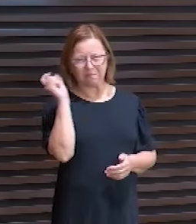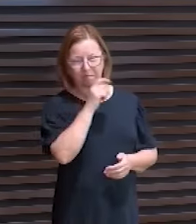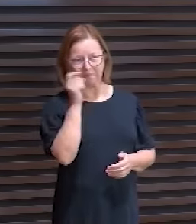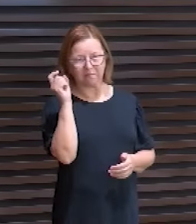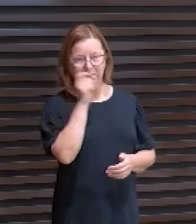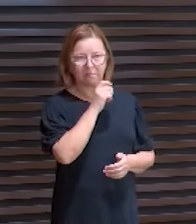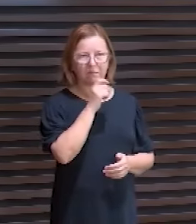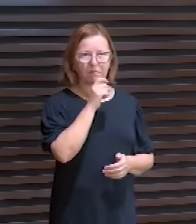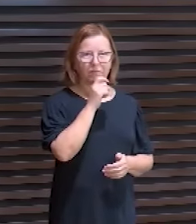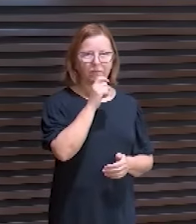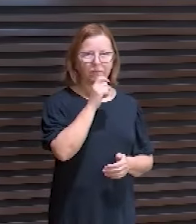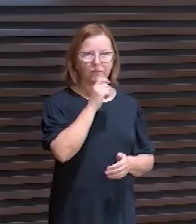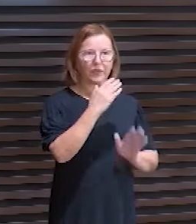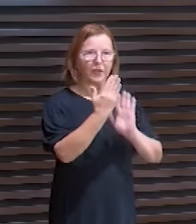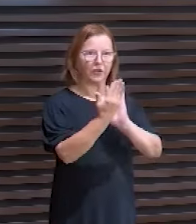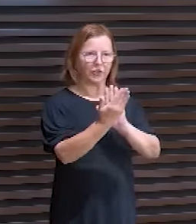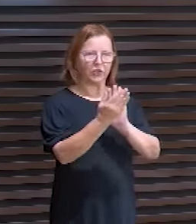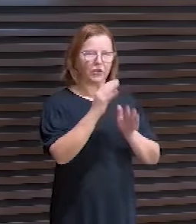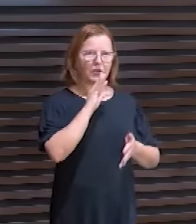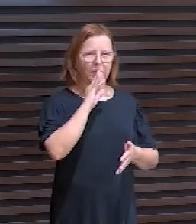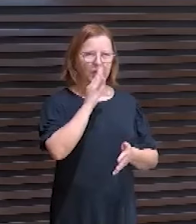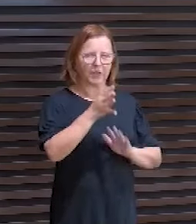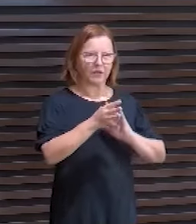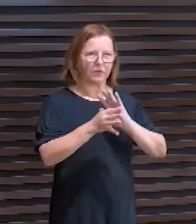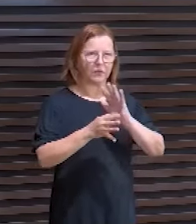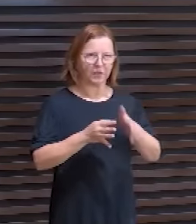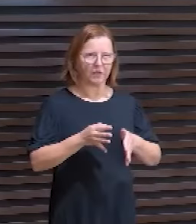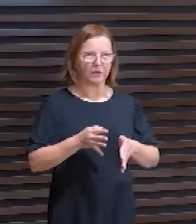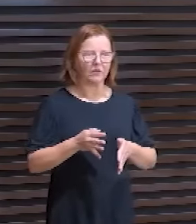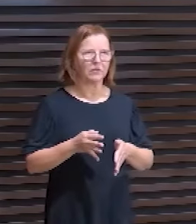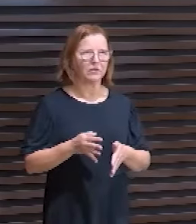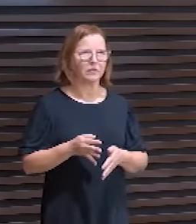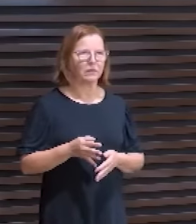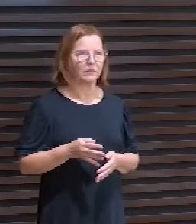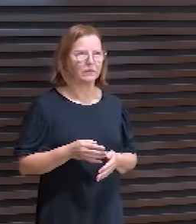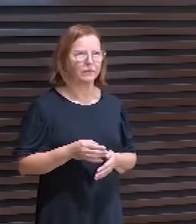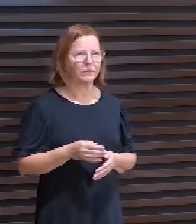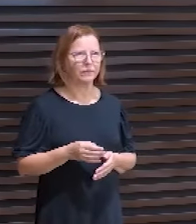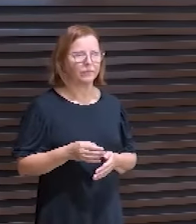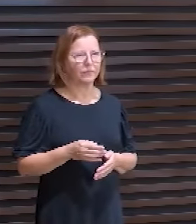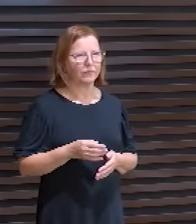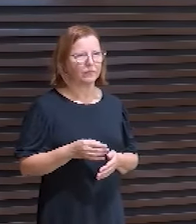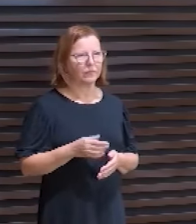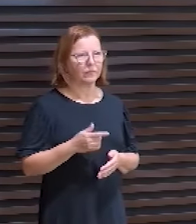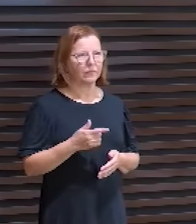enfunda diante de acusações que não tinham nenhuma